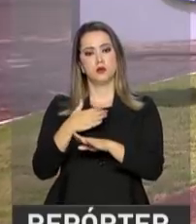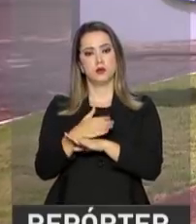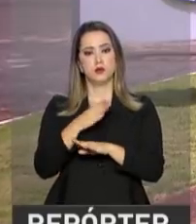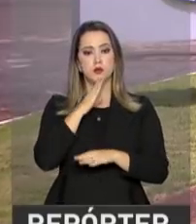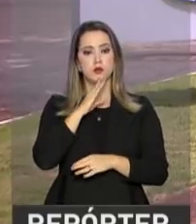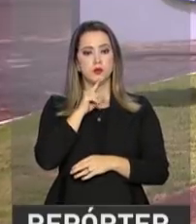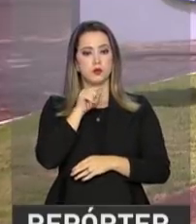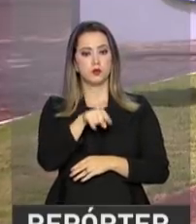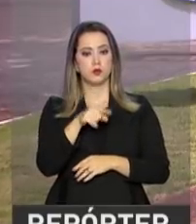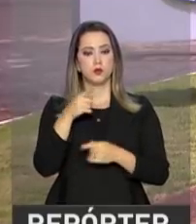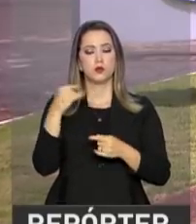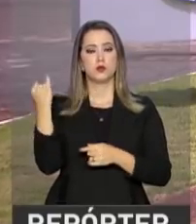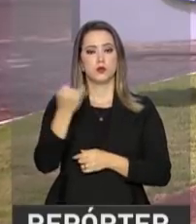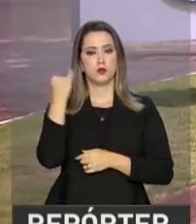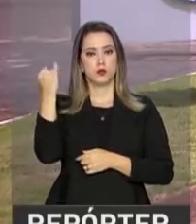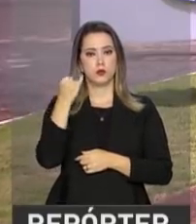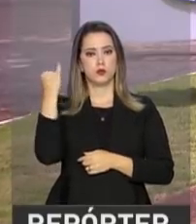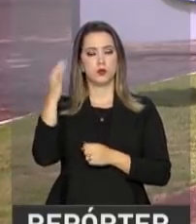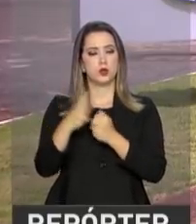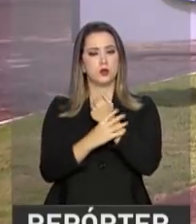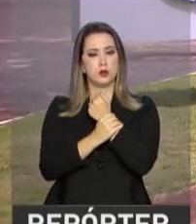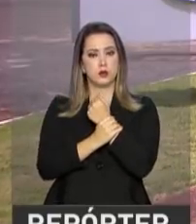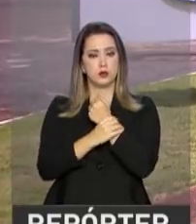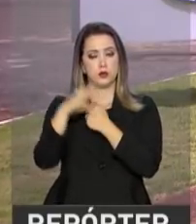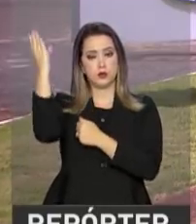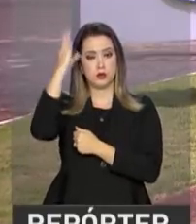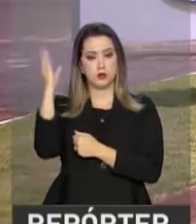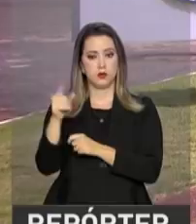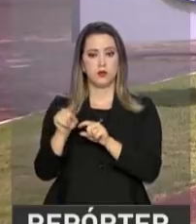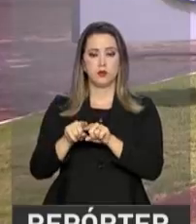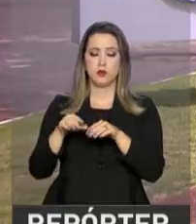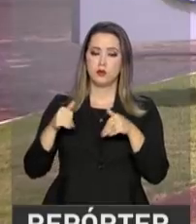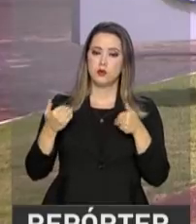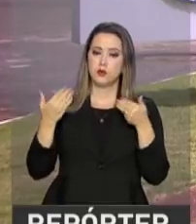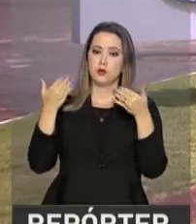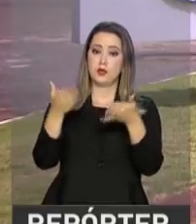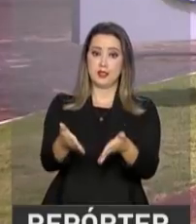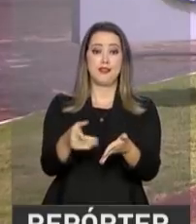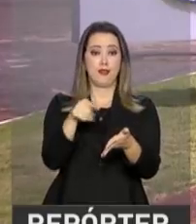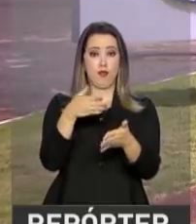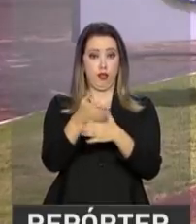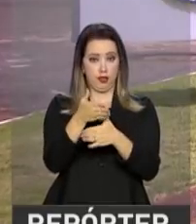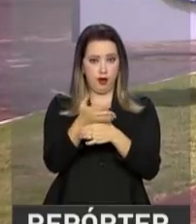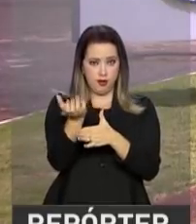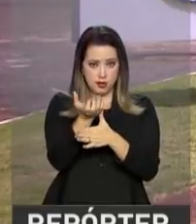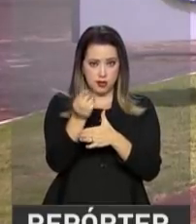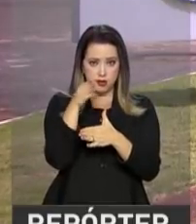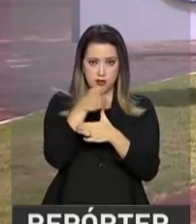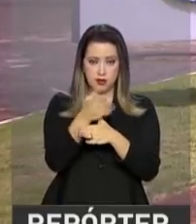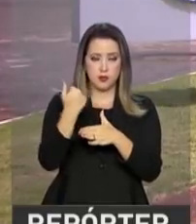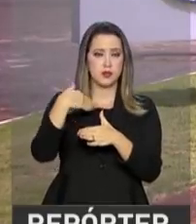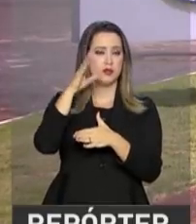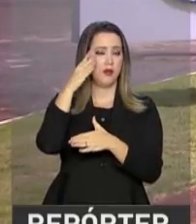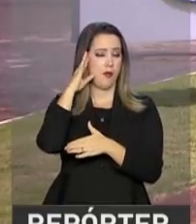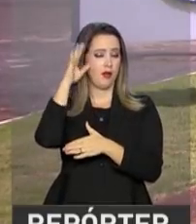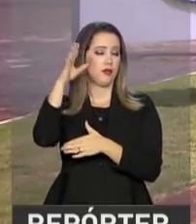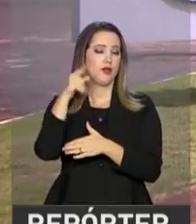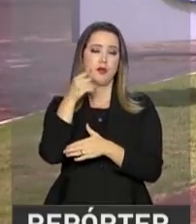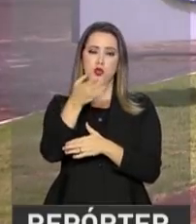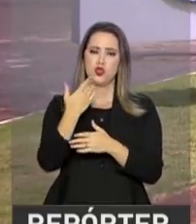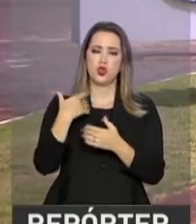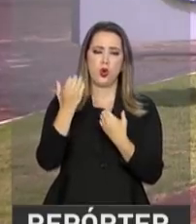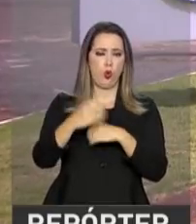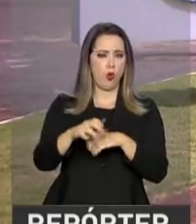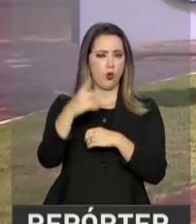conhecimentos relativos à segurança nacional e para fazer parte desse time é preciso ir além do que um concurso